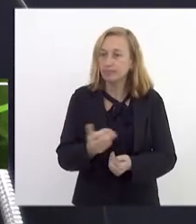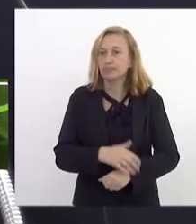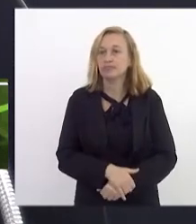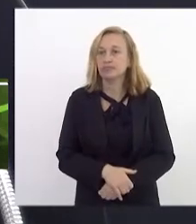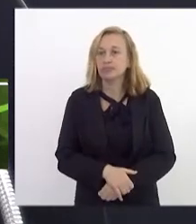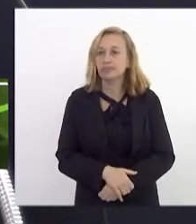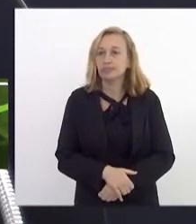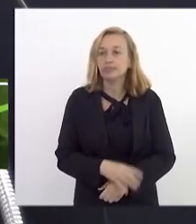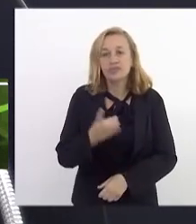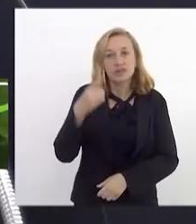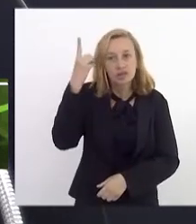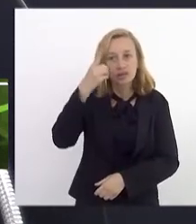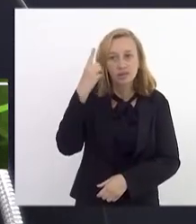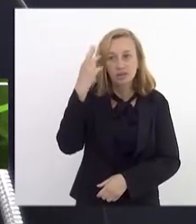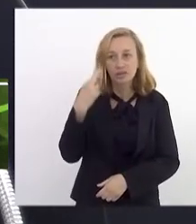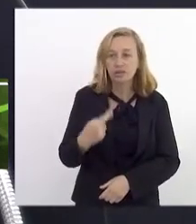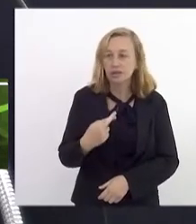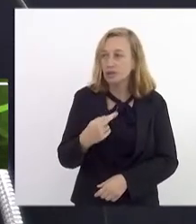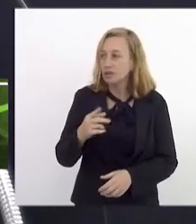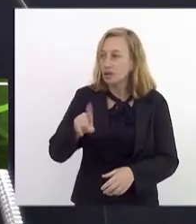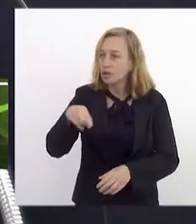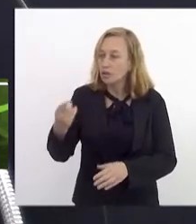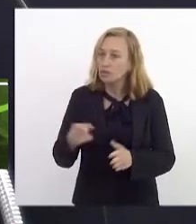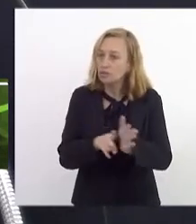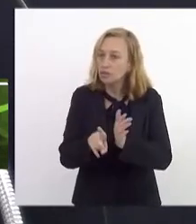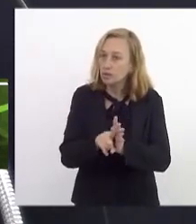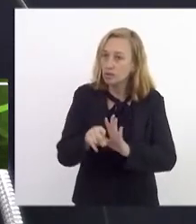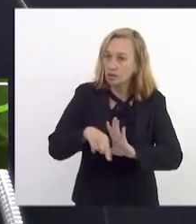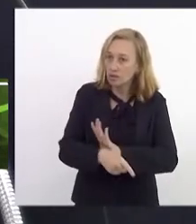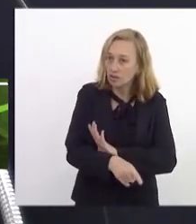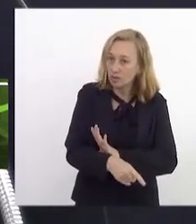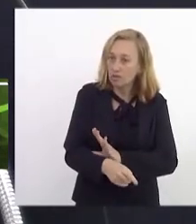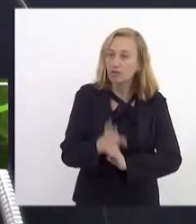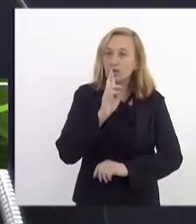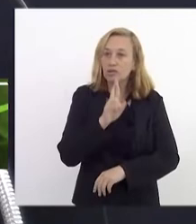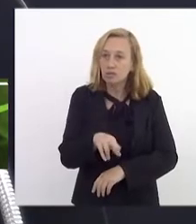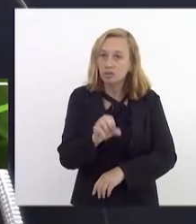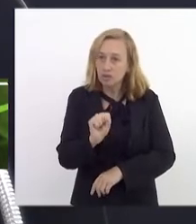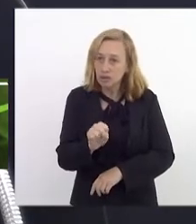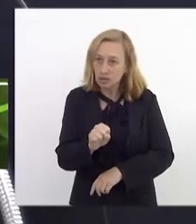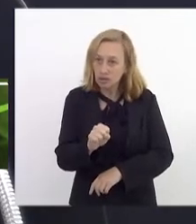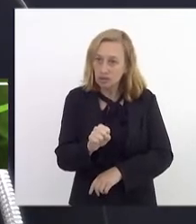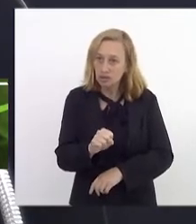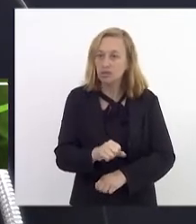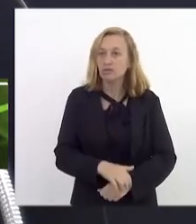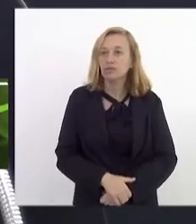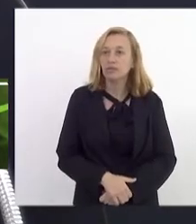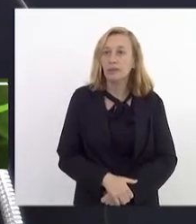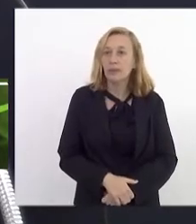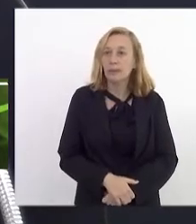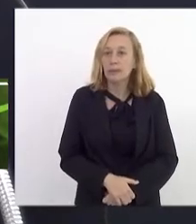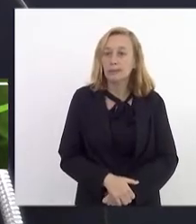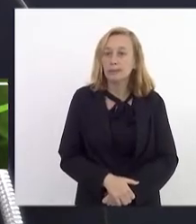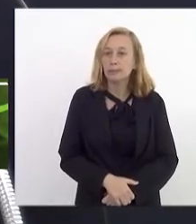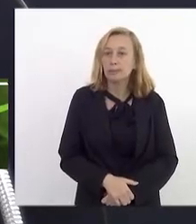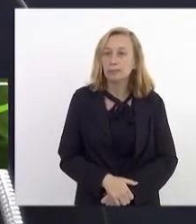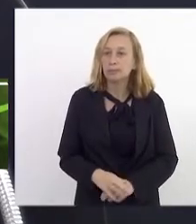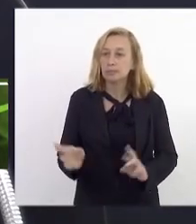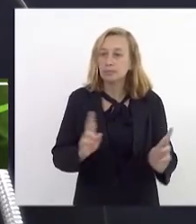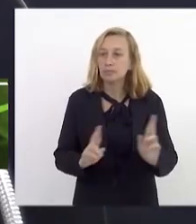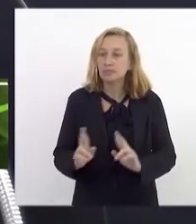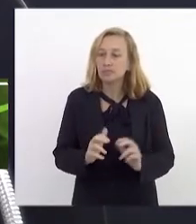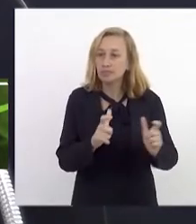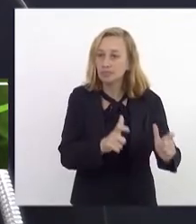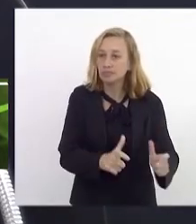a deputada Renata fez outras perguntas mais a fundo, e a gente vai responder, sim, de alguma maneira, tá bom? Com relação aos